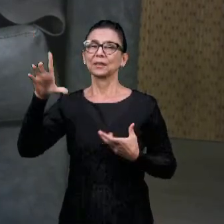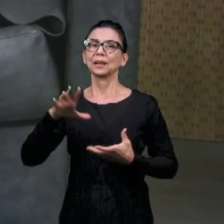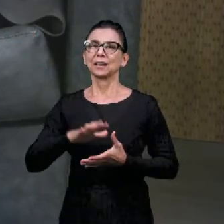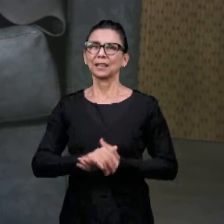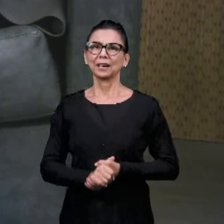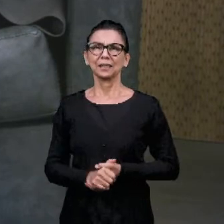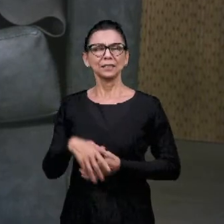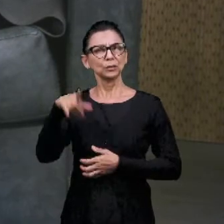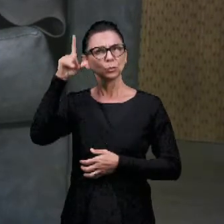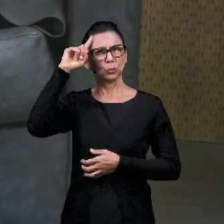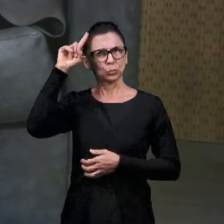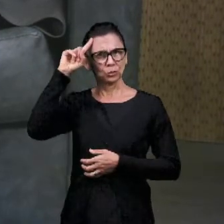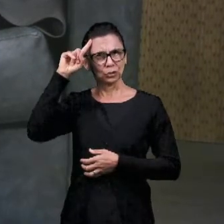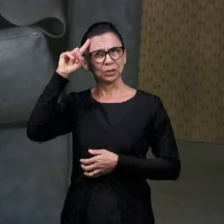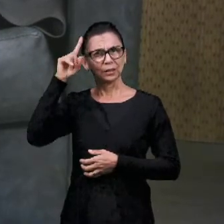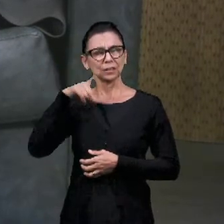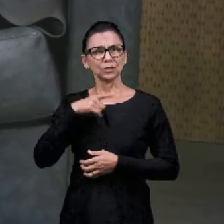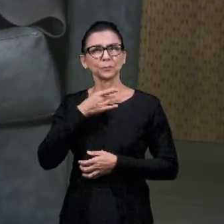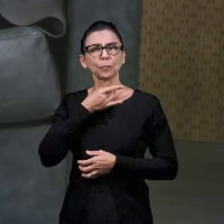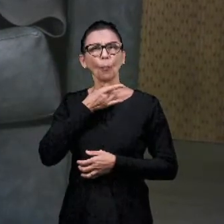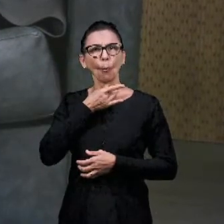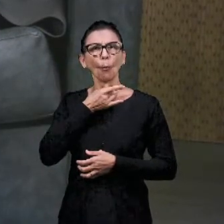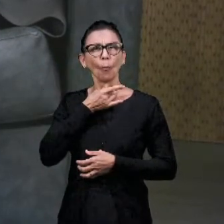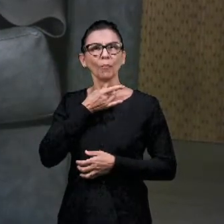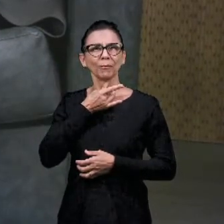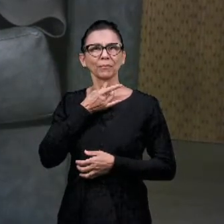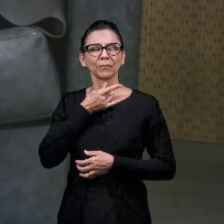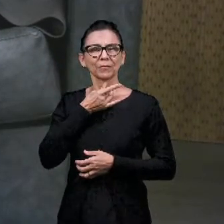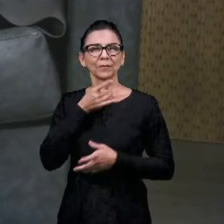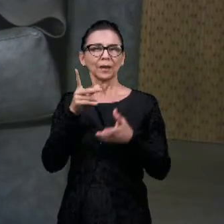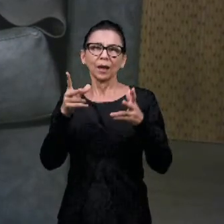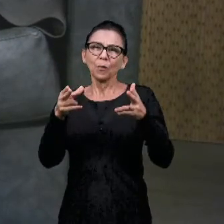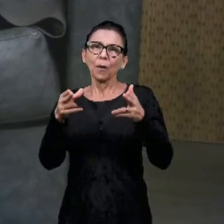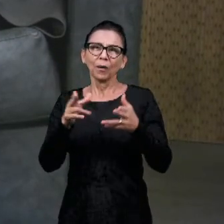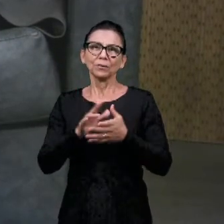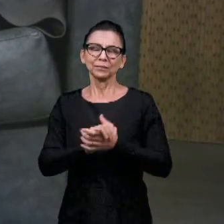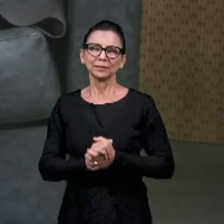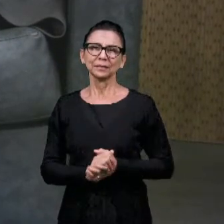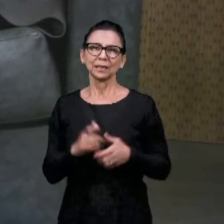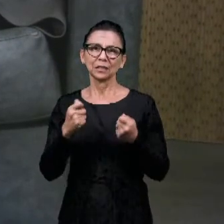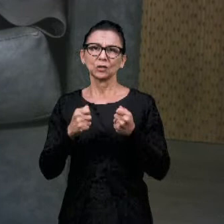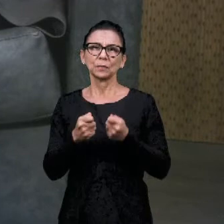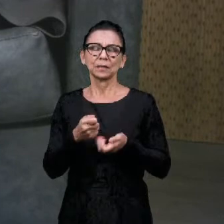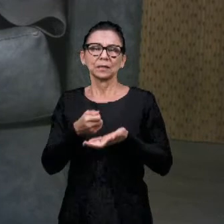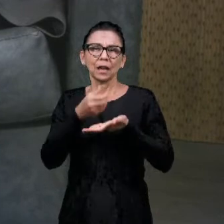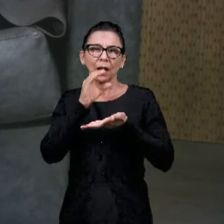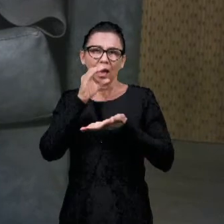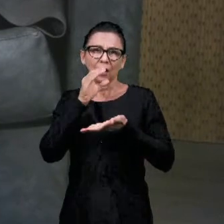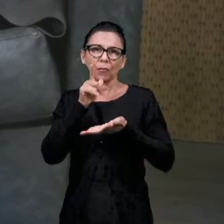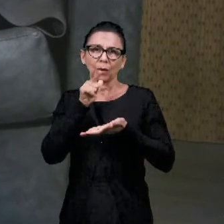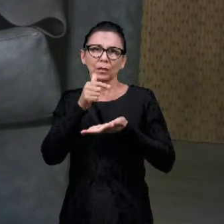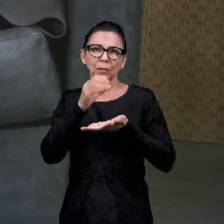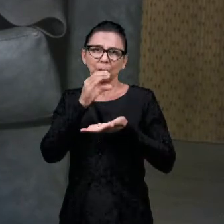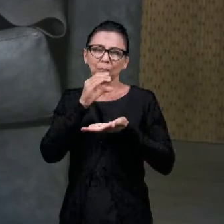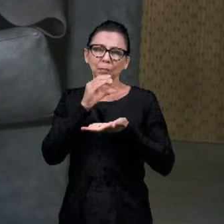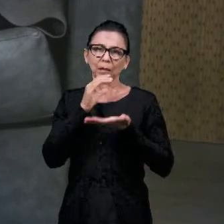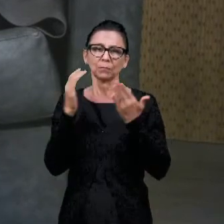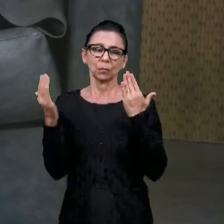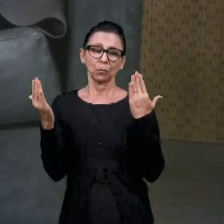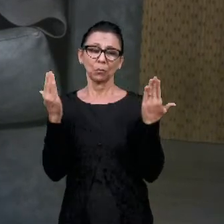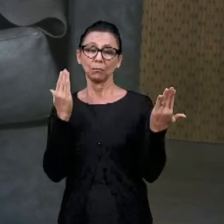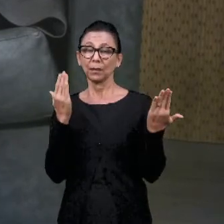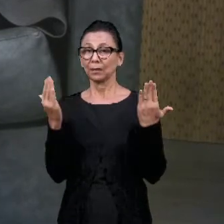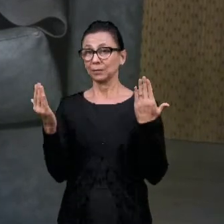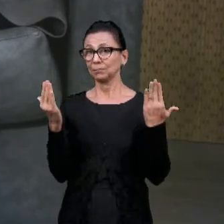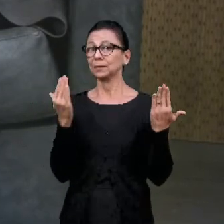todo dia, e todo dia a gente precisa se hidratar. E aqui, naturalmente, fazendo uma comparação, né,